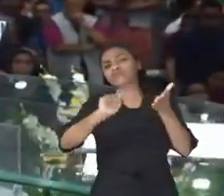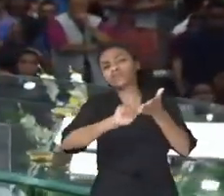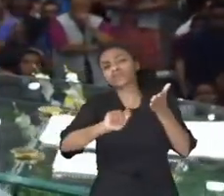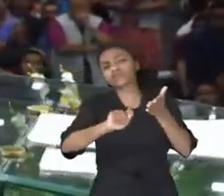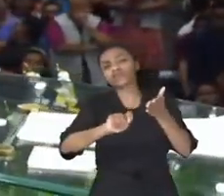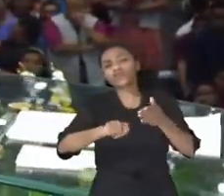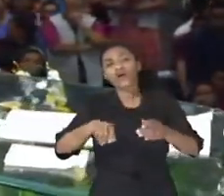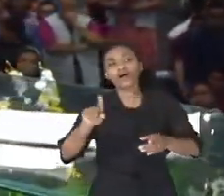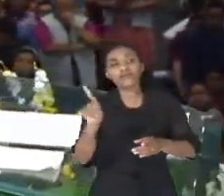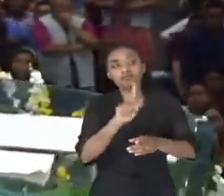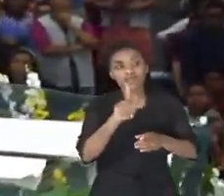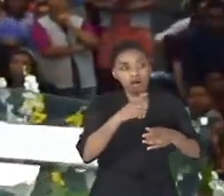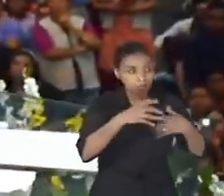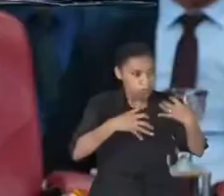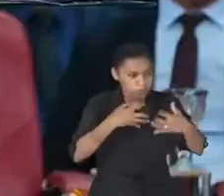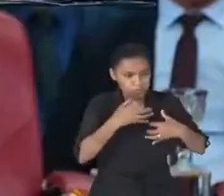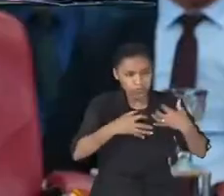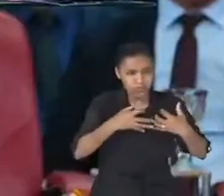Não se turbe,